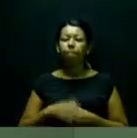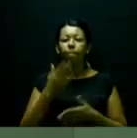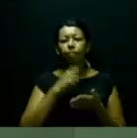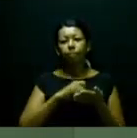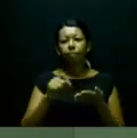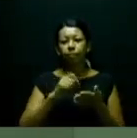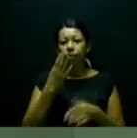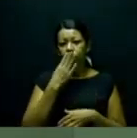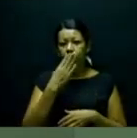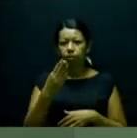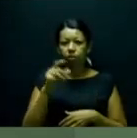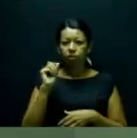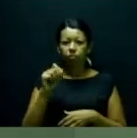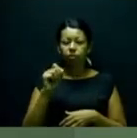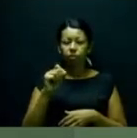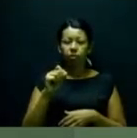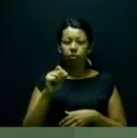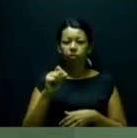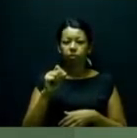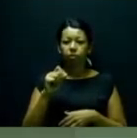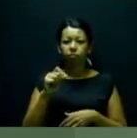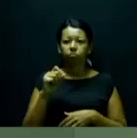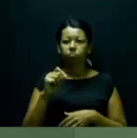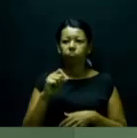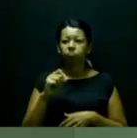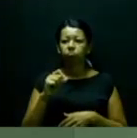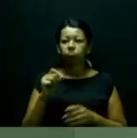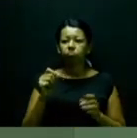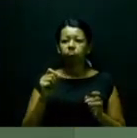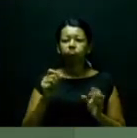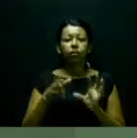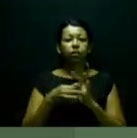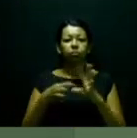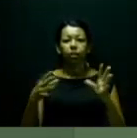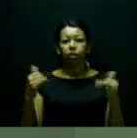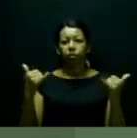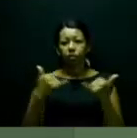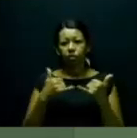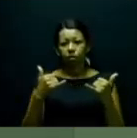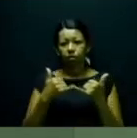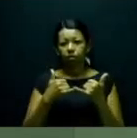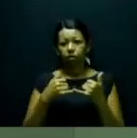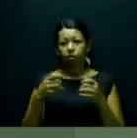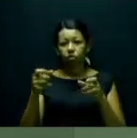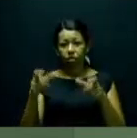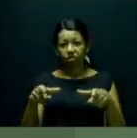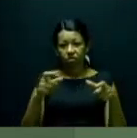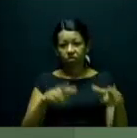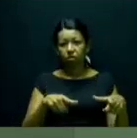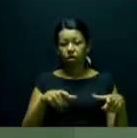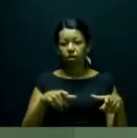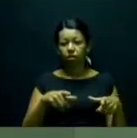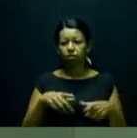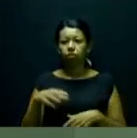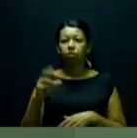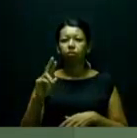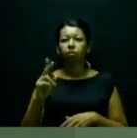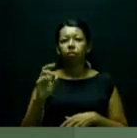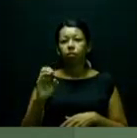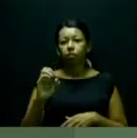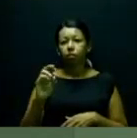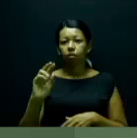nós solicitamos que sejam disponibilizadas na internet as vagas para